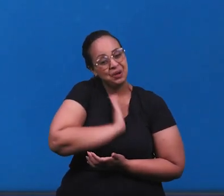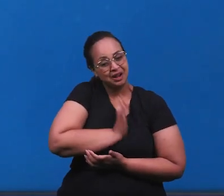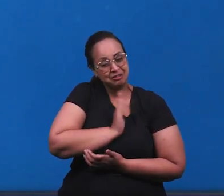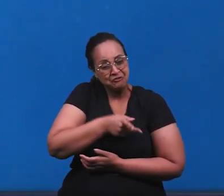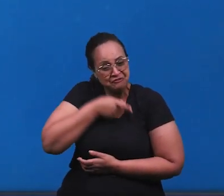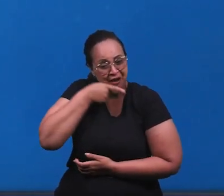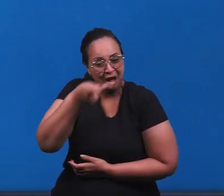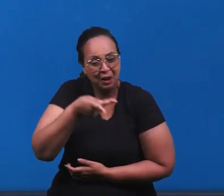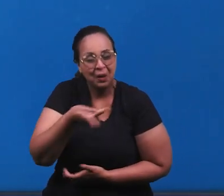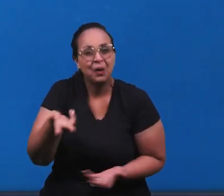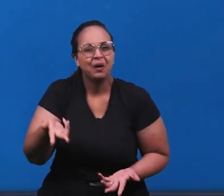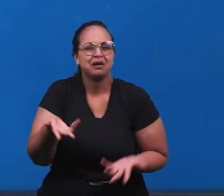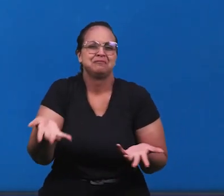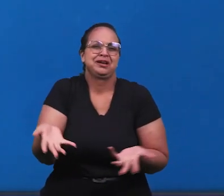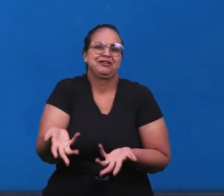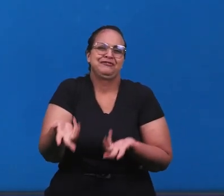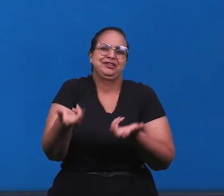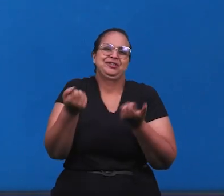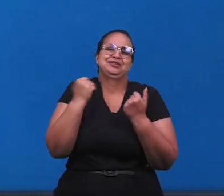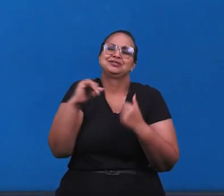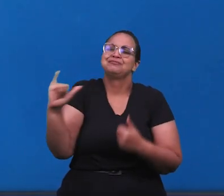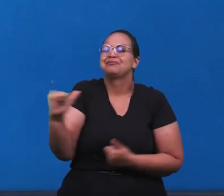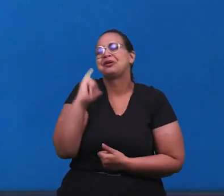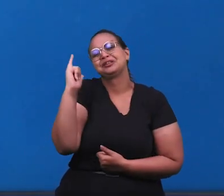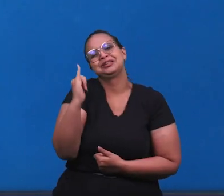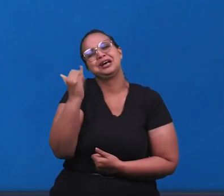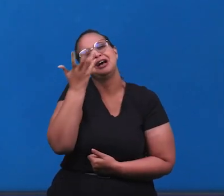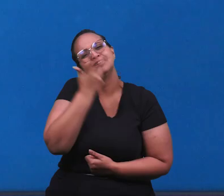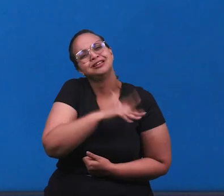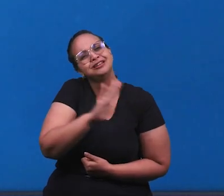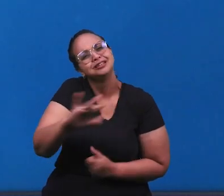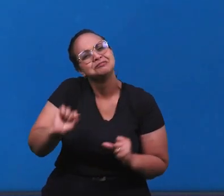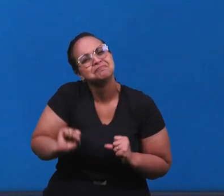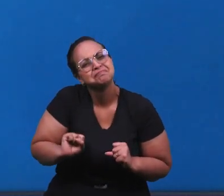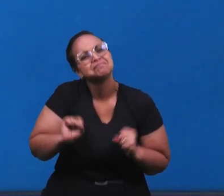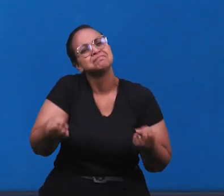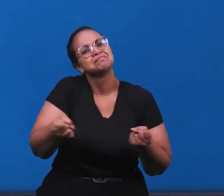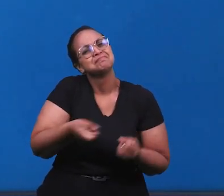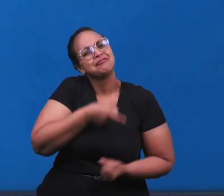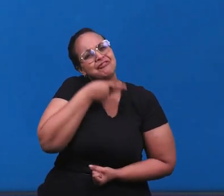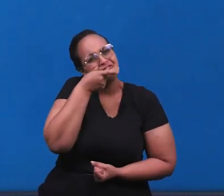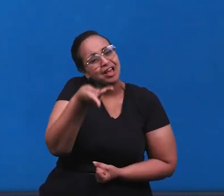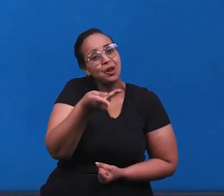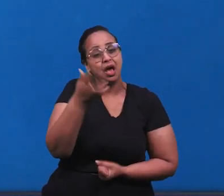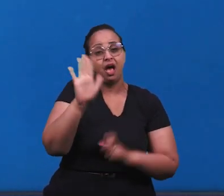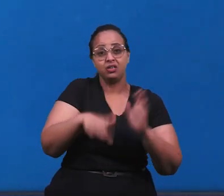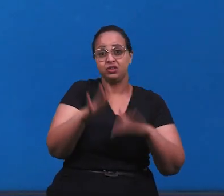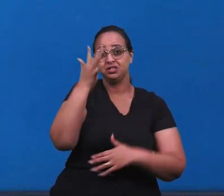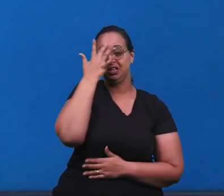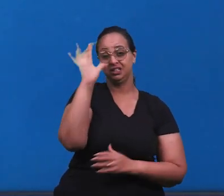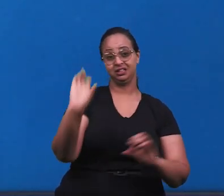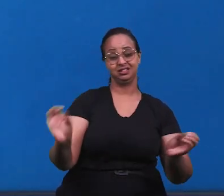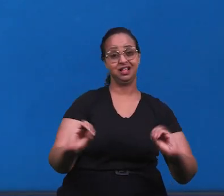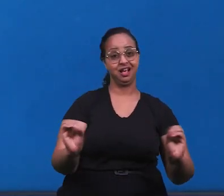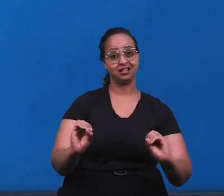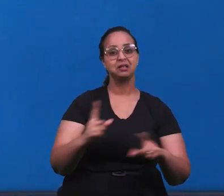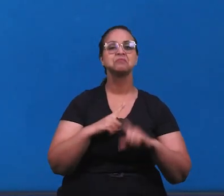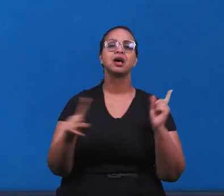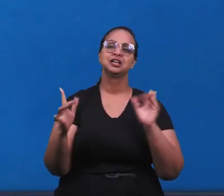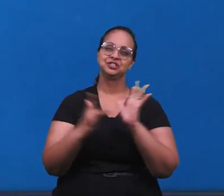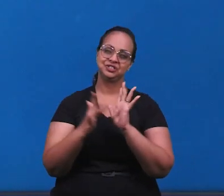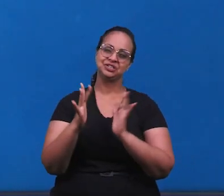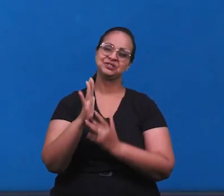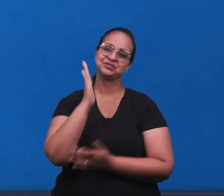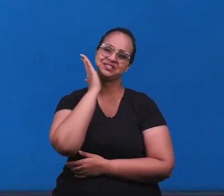partiu do seu coração, né? E é muito importante nessa idade poder esforçar para falar uma coisa. Às vezes a gente não entende, ele está